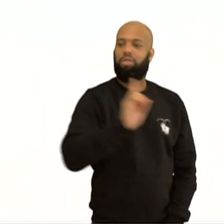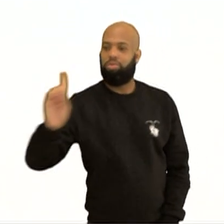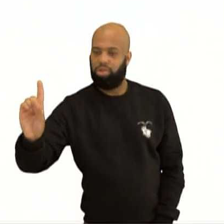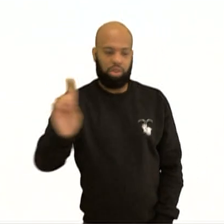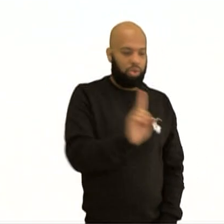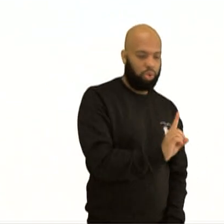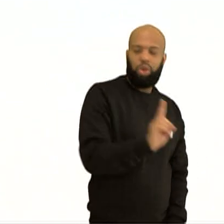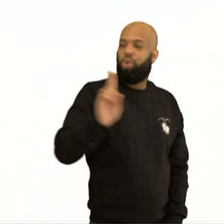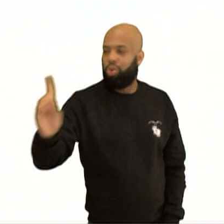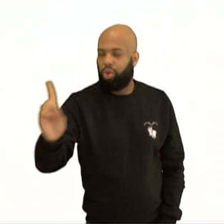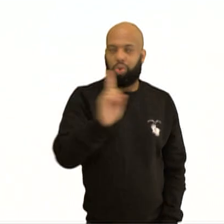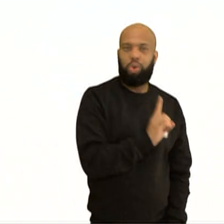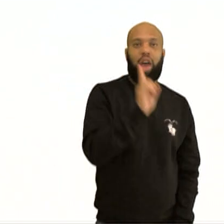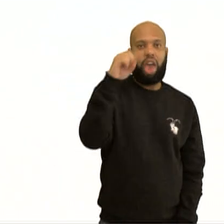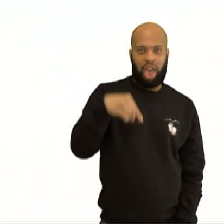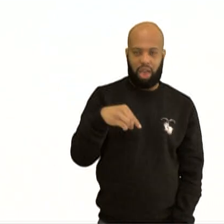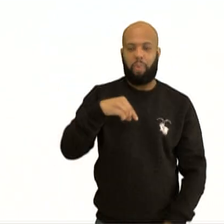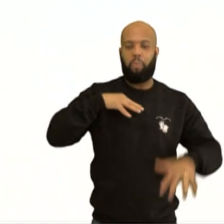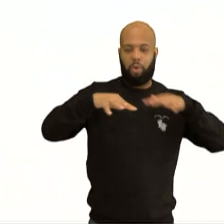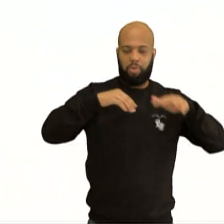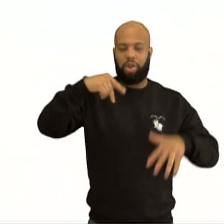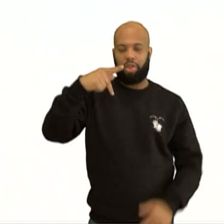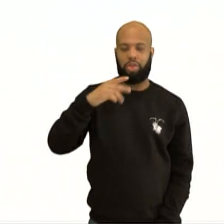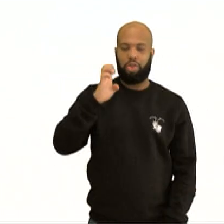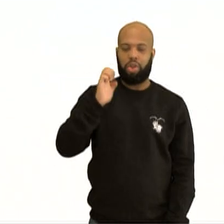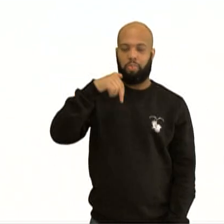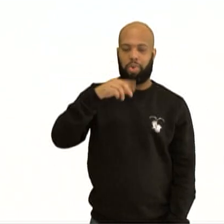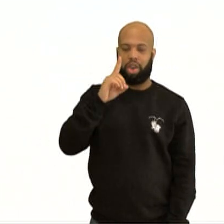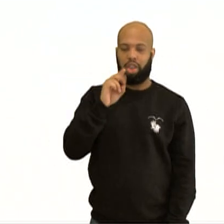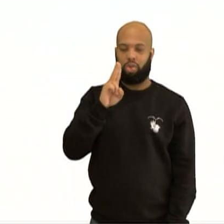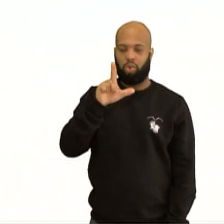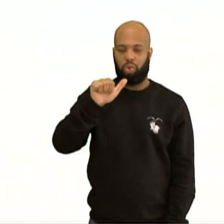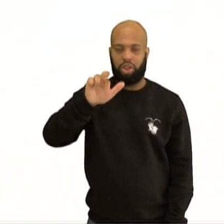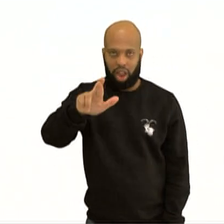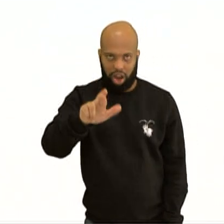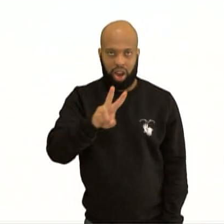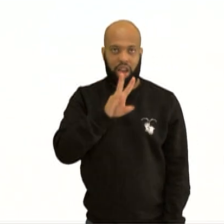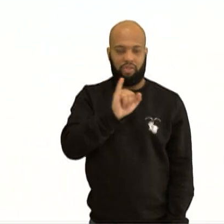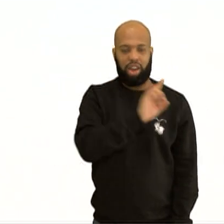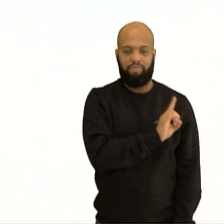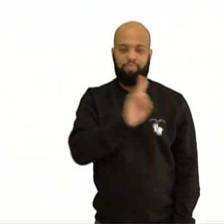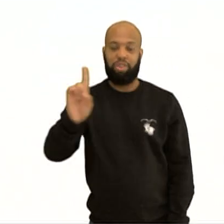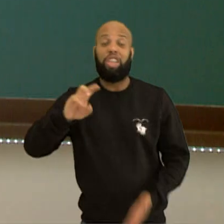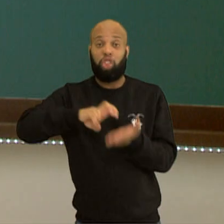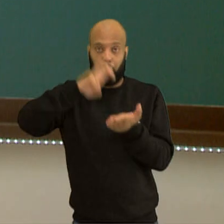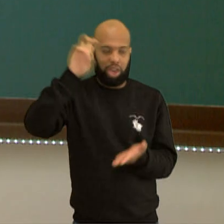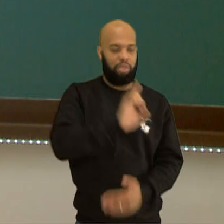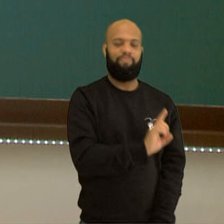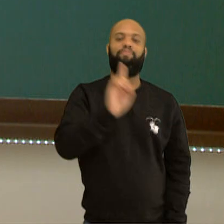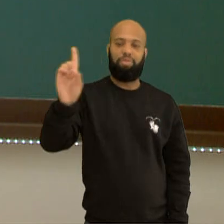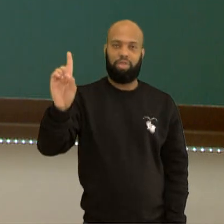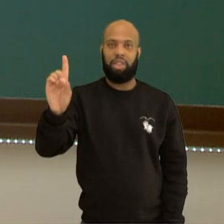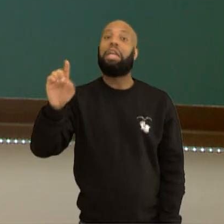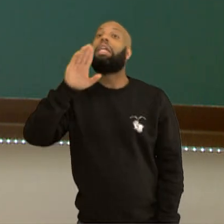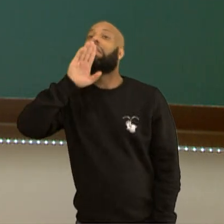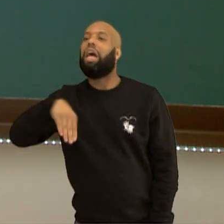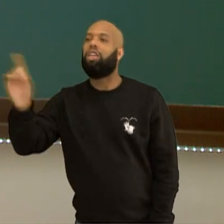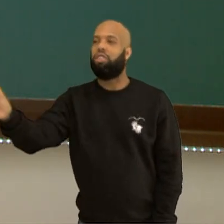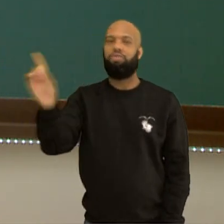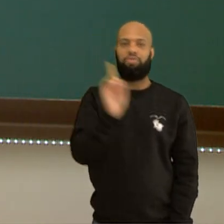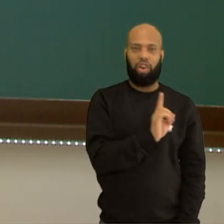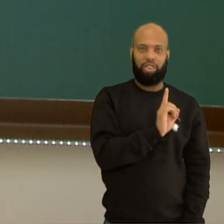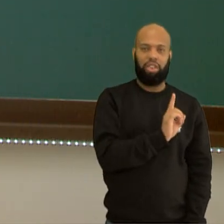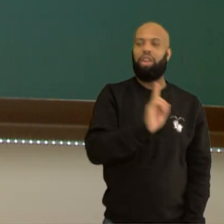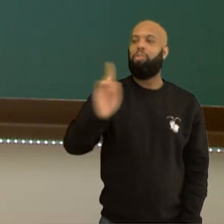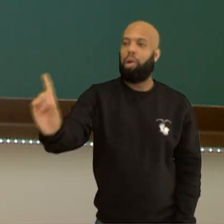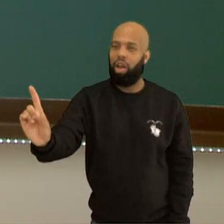para trabalhar na cidade maior. Então, esse movimento de ir pela manhã trabalhar e voltar à tarde